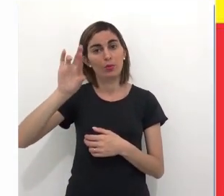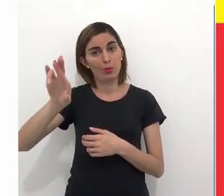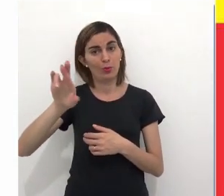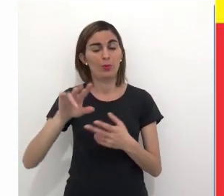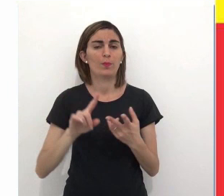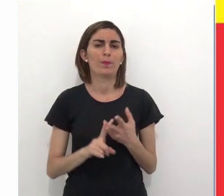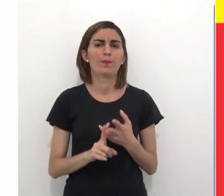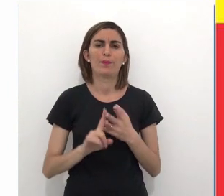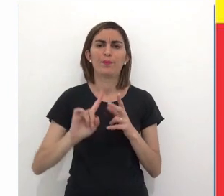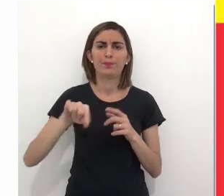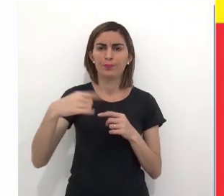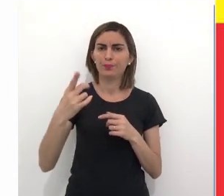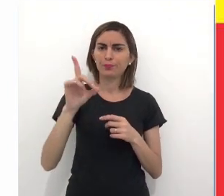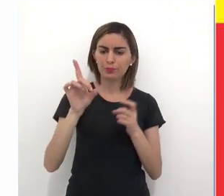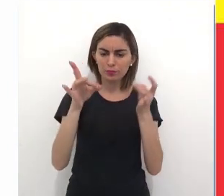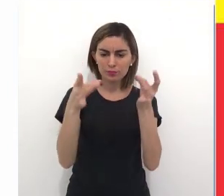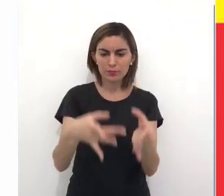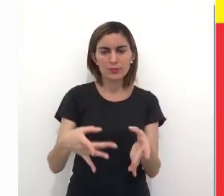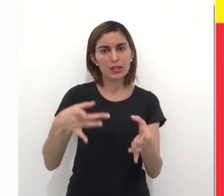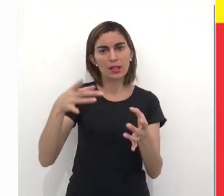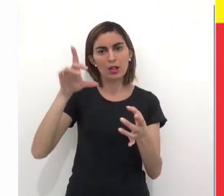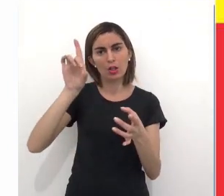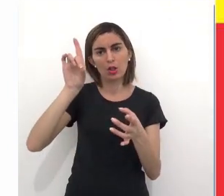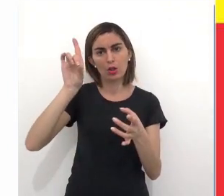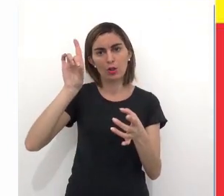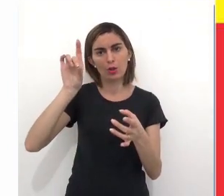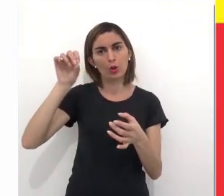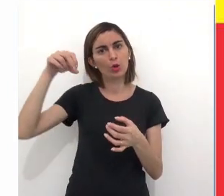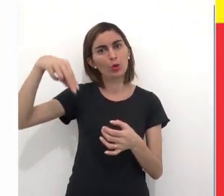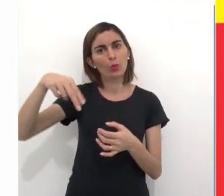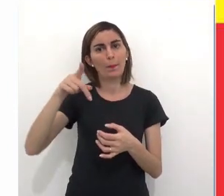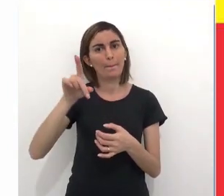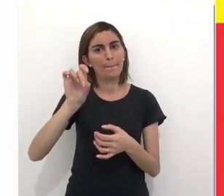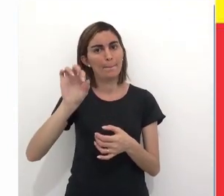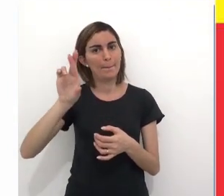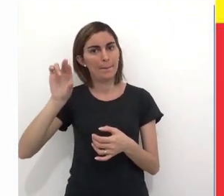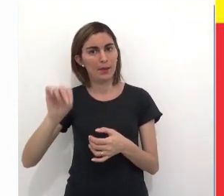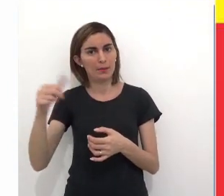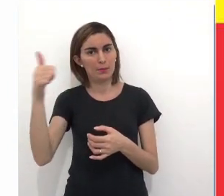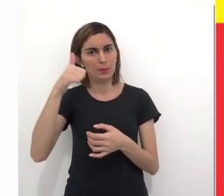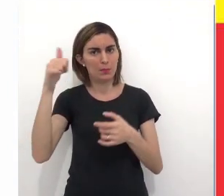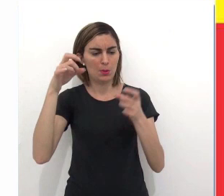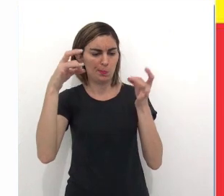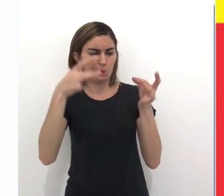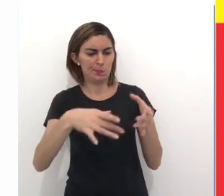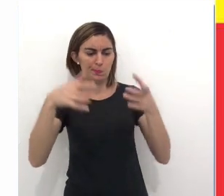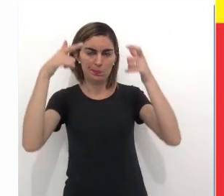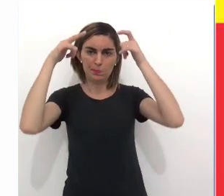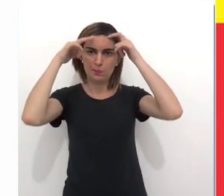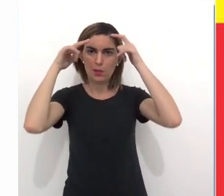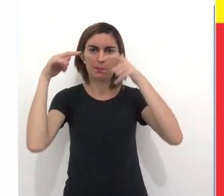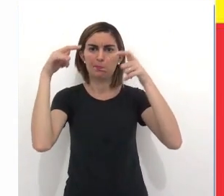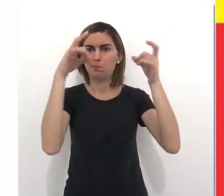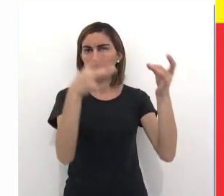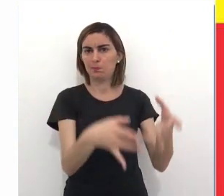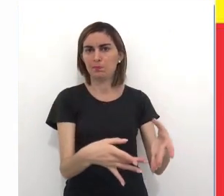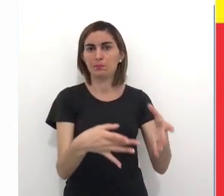a abdicação de Dom Pedro I. Com a abdicação de Dom Pedro I,